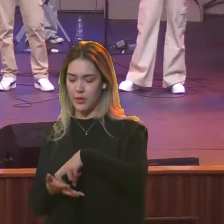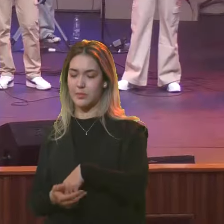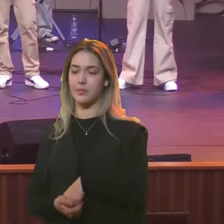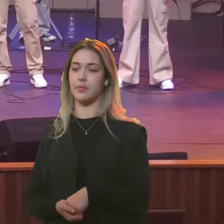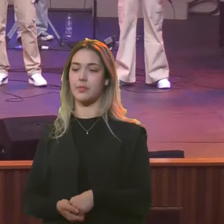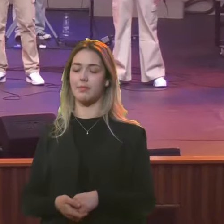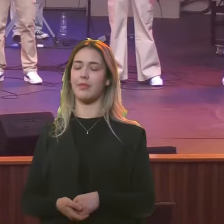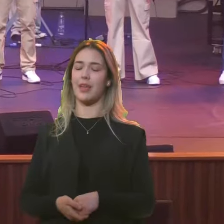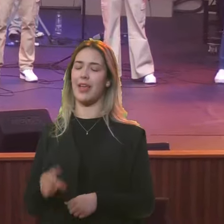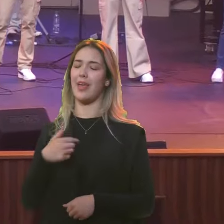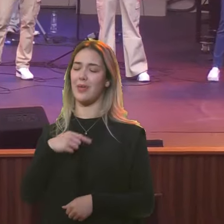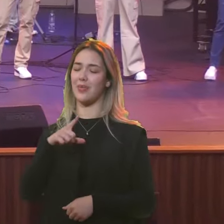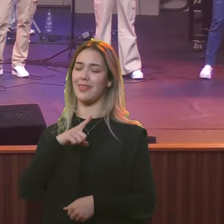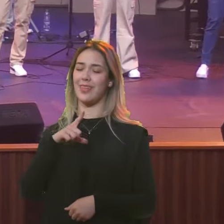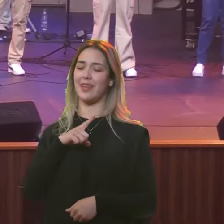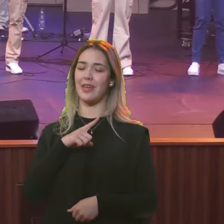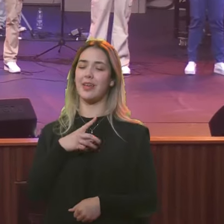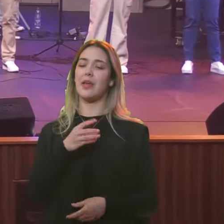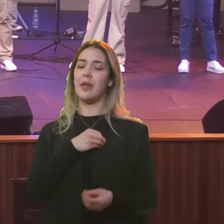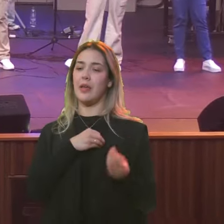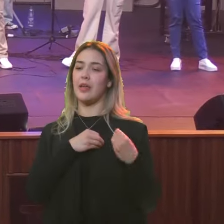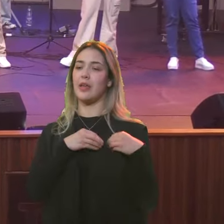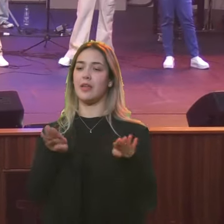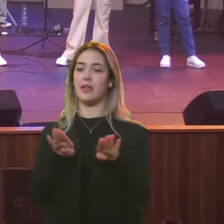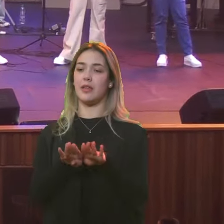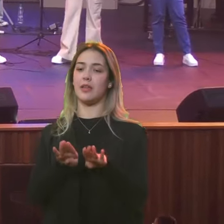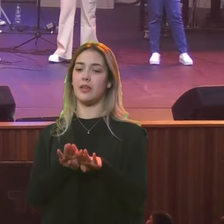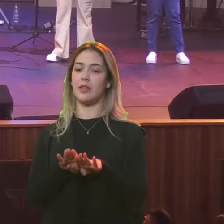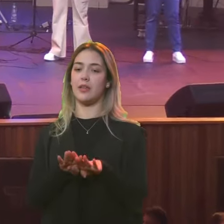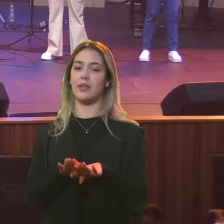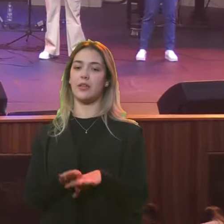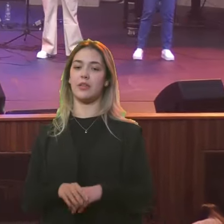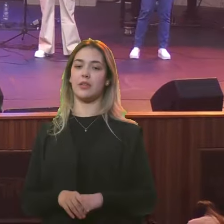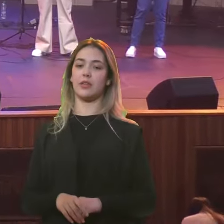meus pecados inofensivos. Entre aspas.